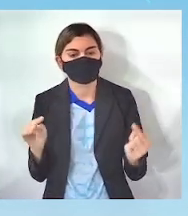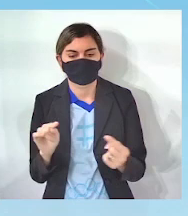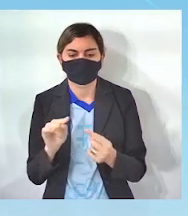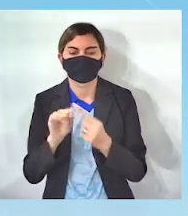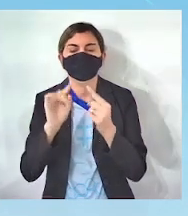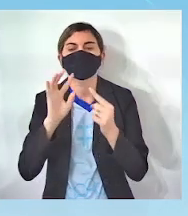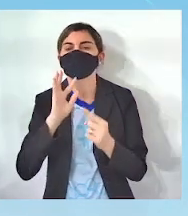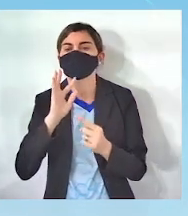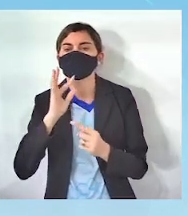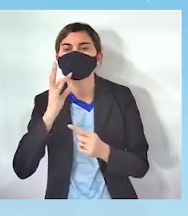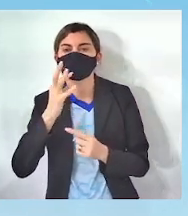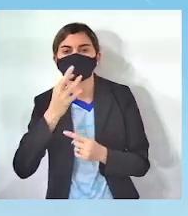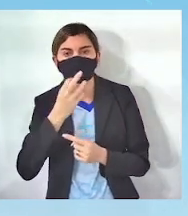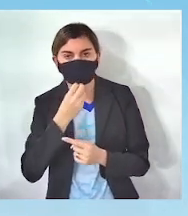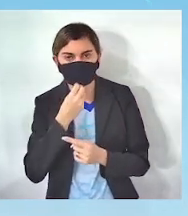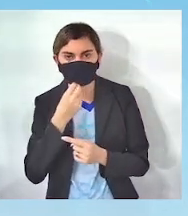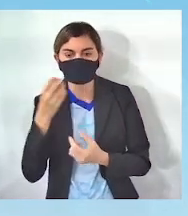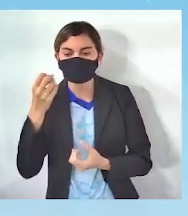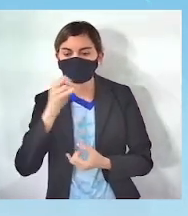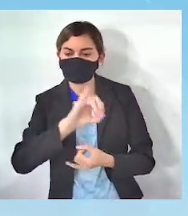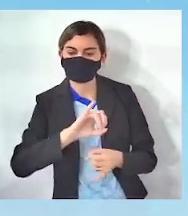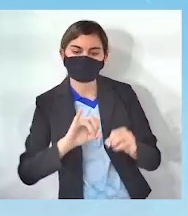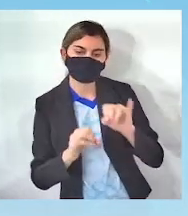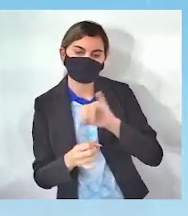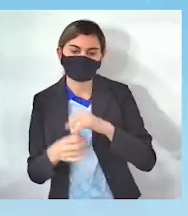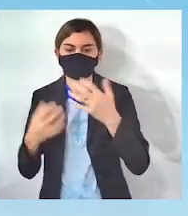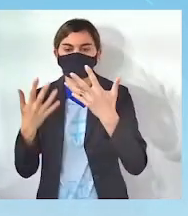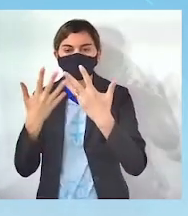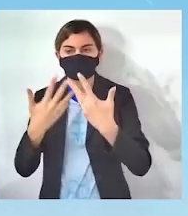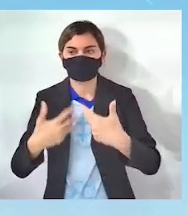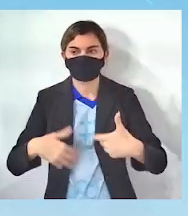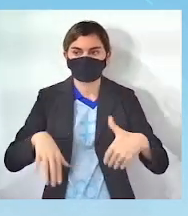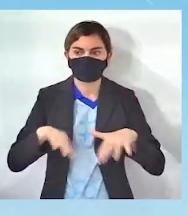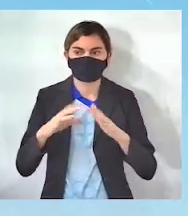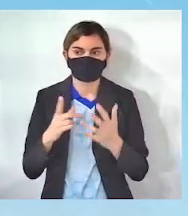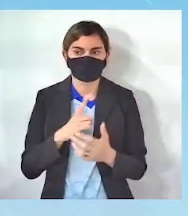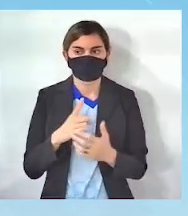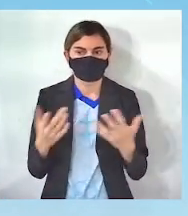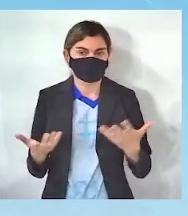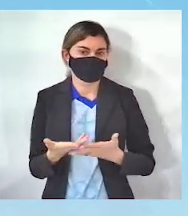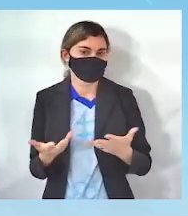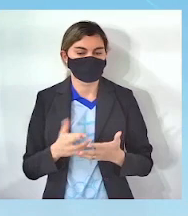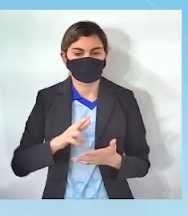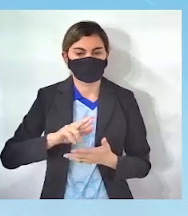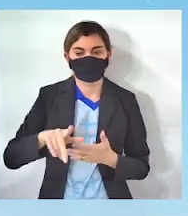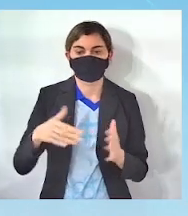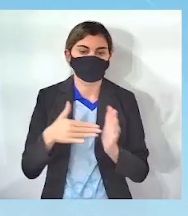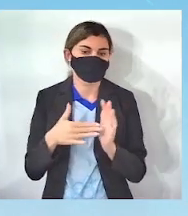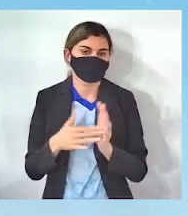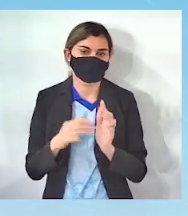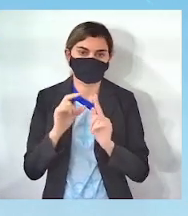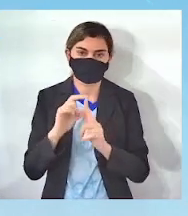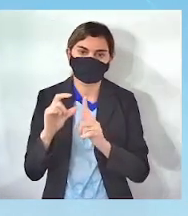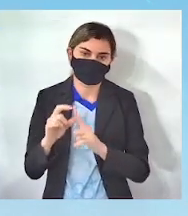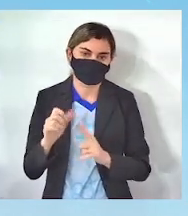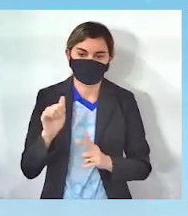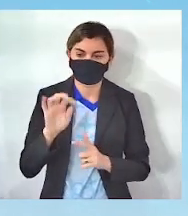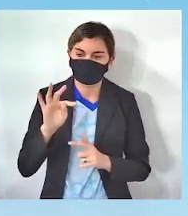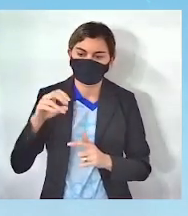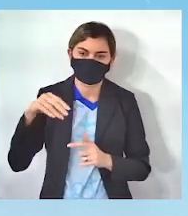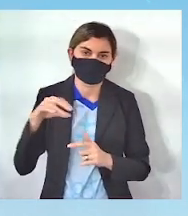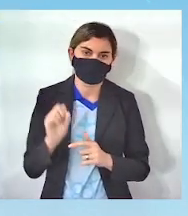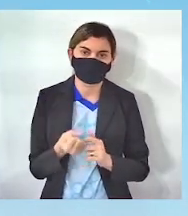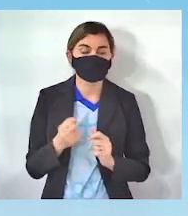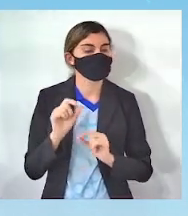no conhecimento da química e da natureza que a gente tem hoje, tá? Não são a última palavra em átomos, no que